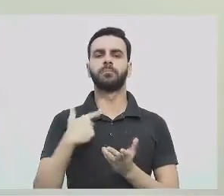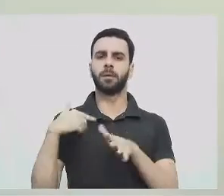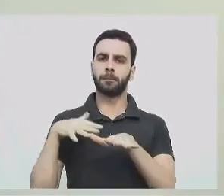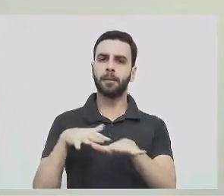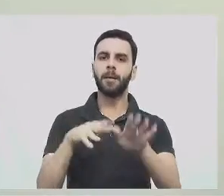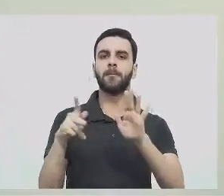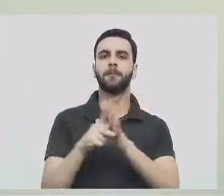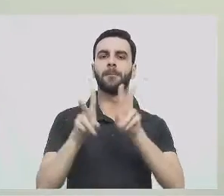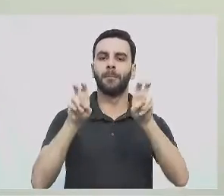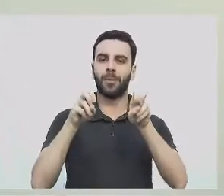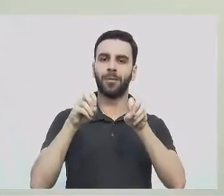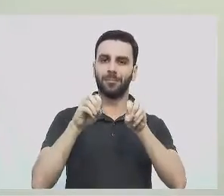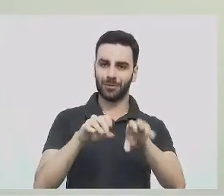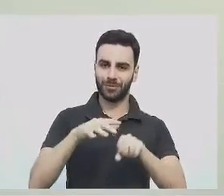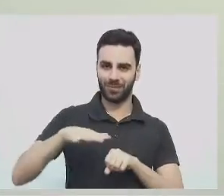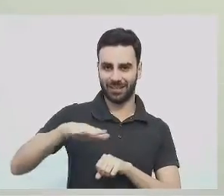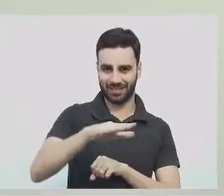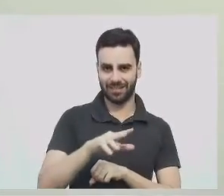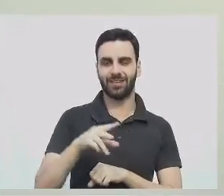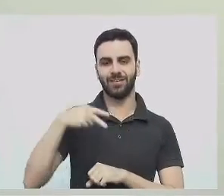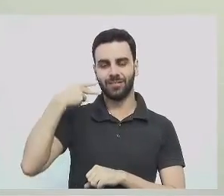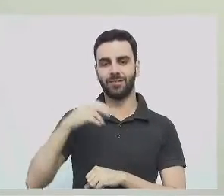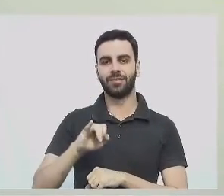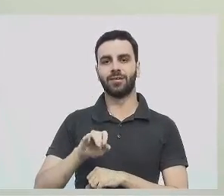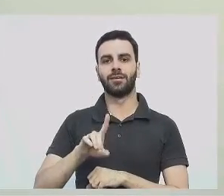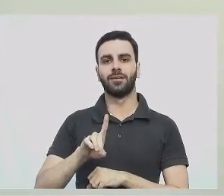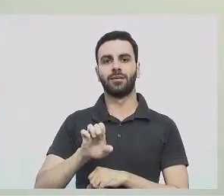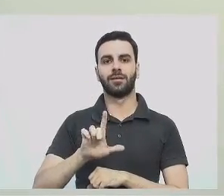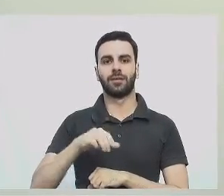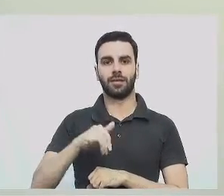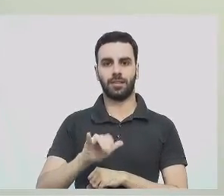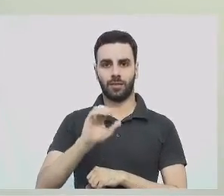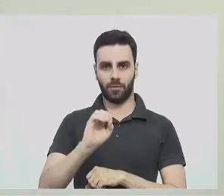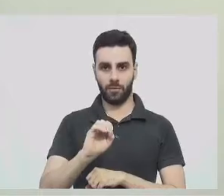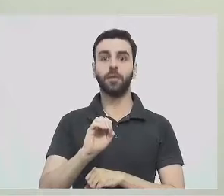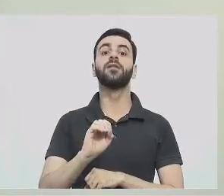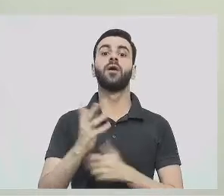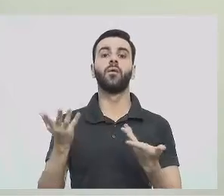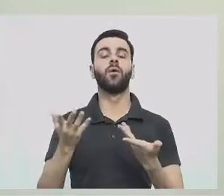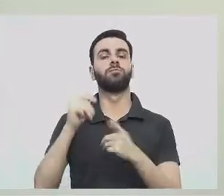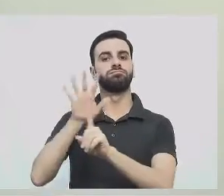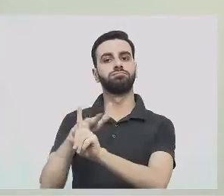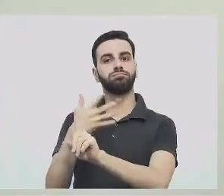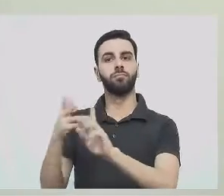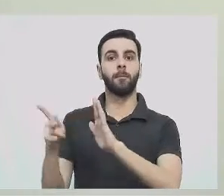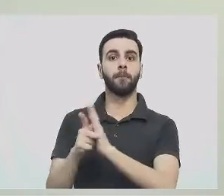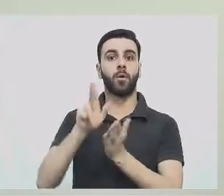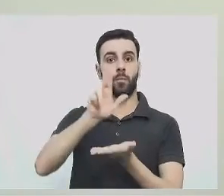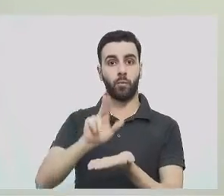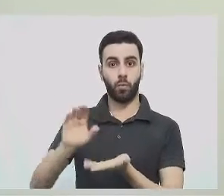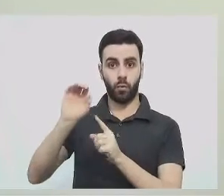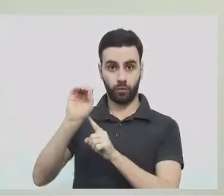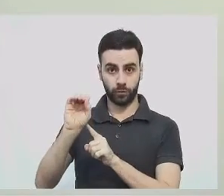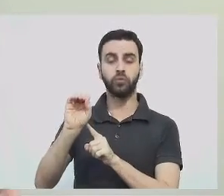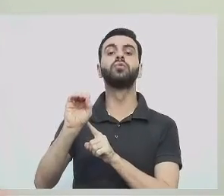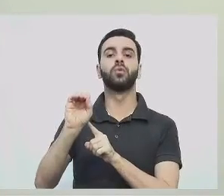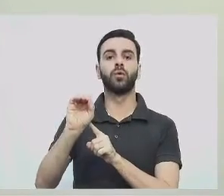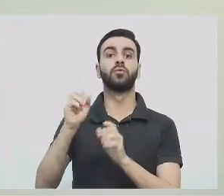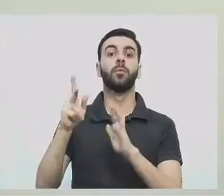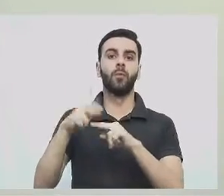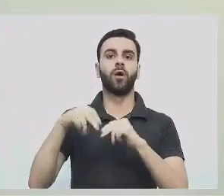militante da causa da educação, que homenagear a Univiçosa por seus 15 anos não demanda nem